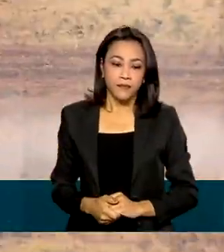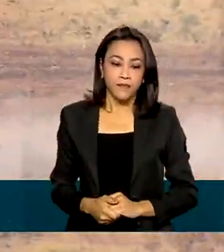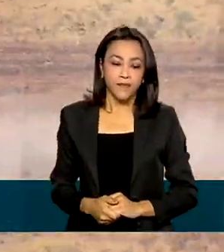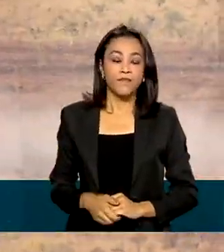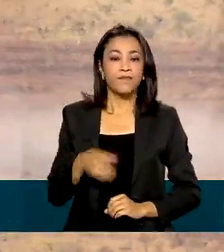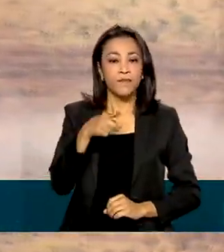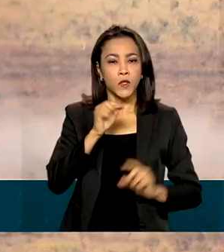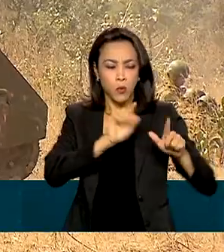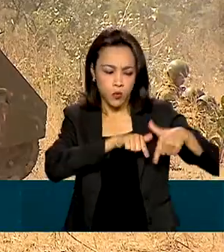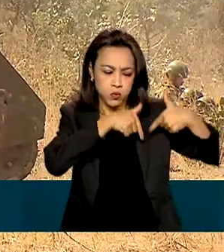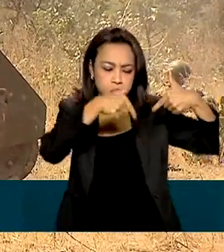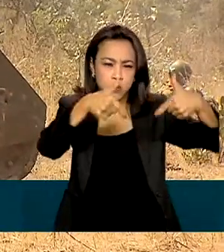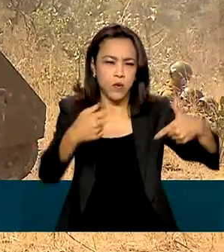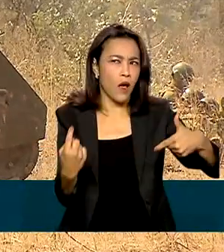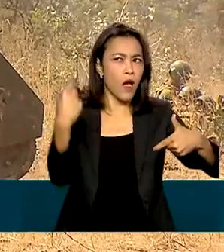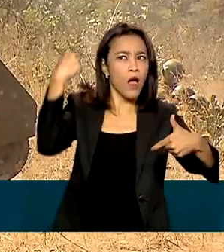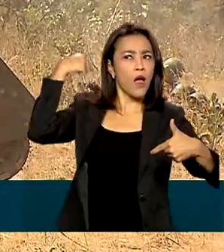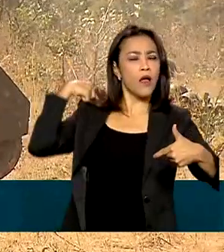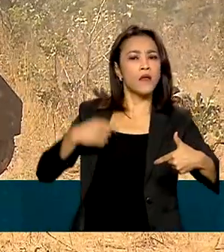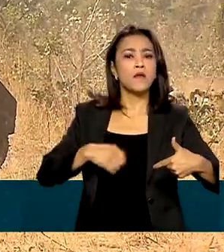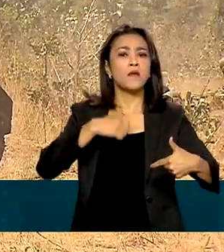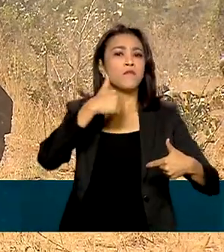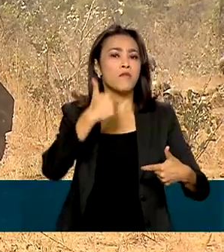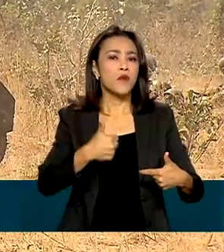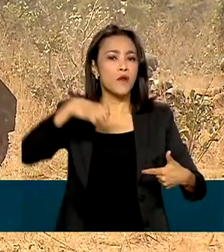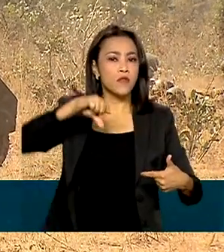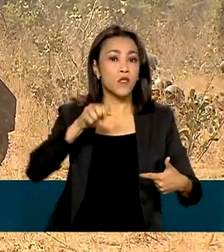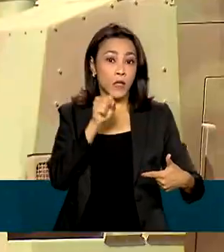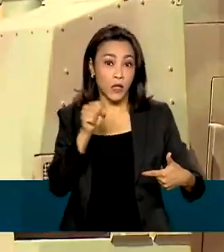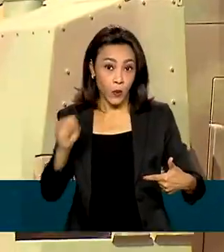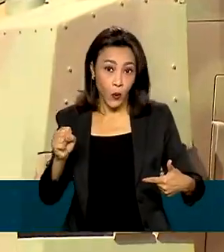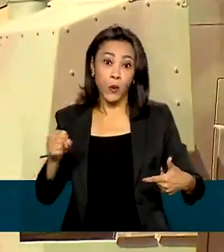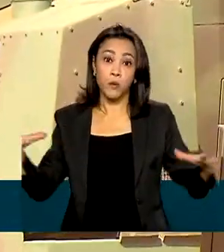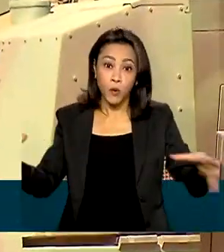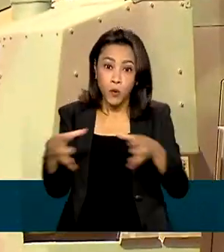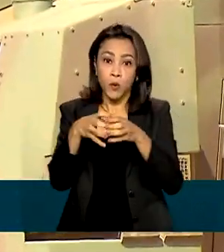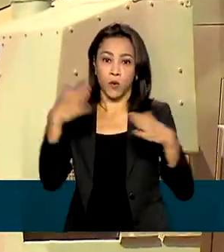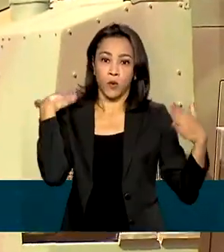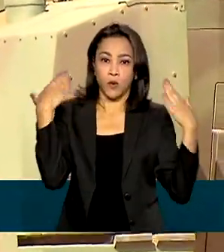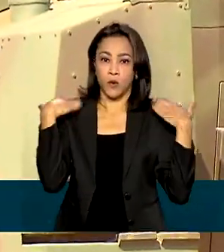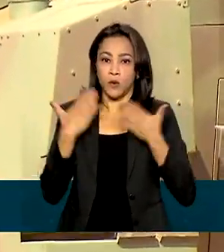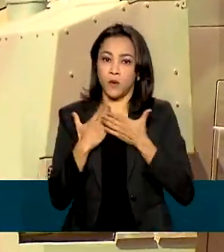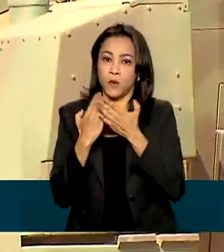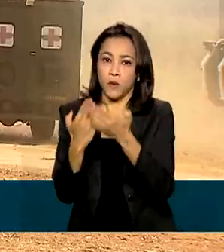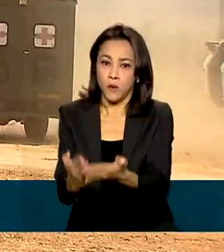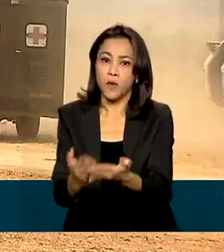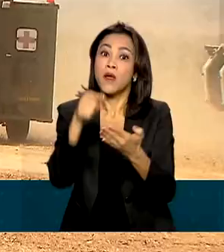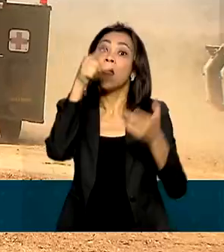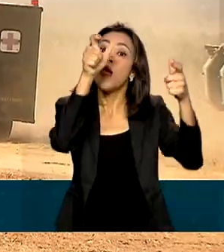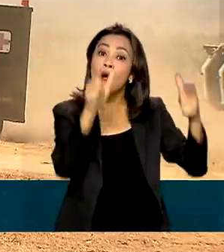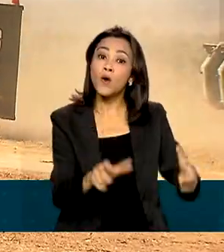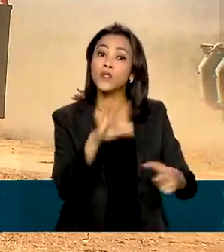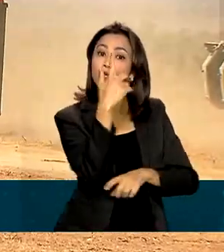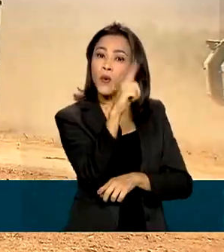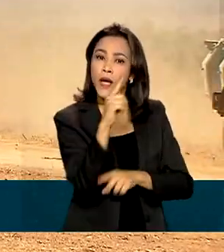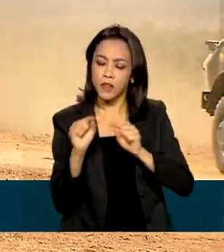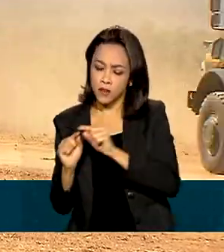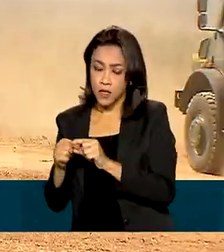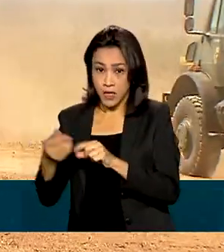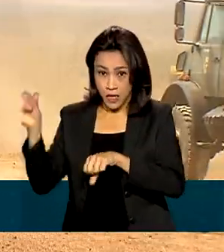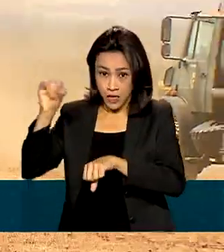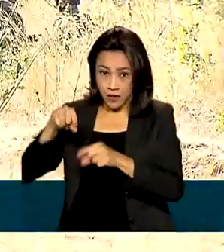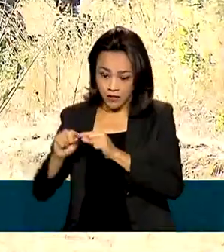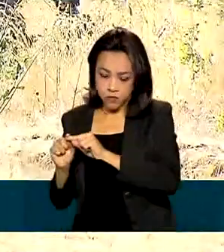A ação é realizada desde 1988 pela Marinha e acontece em Formosa, Goiás, a 80 quilômetros